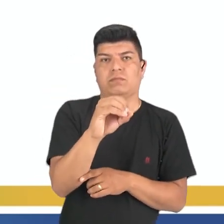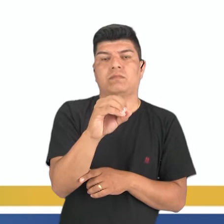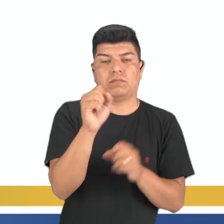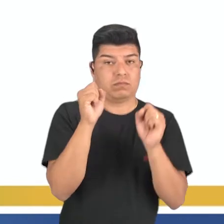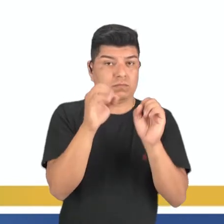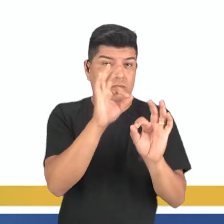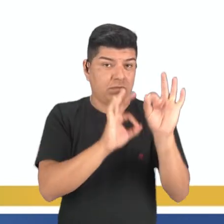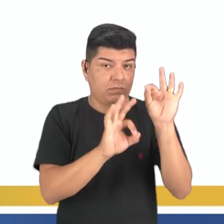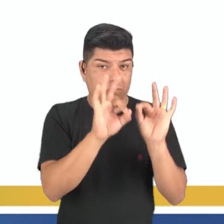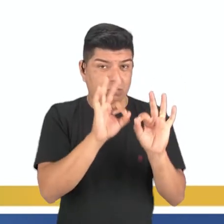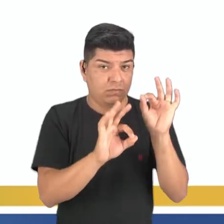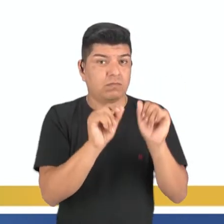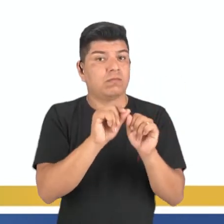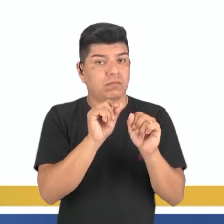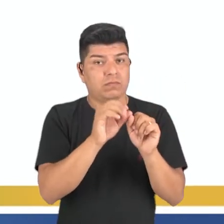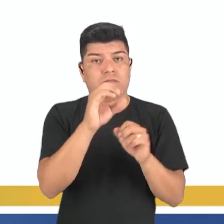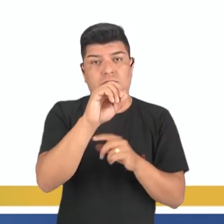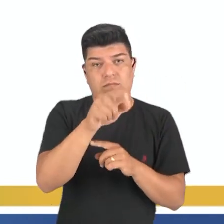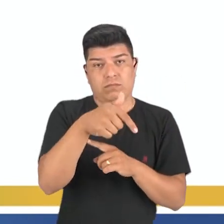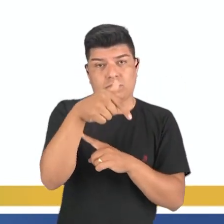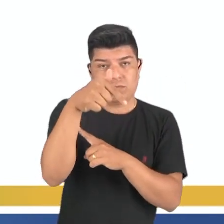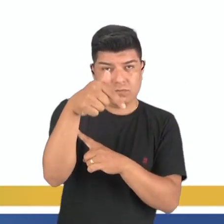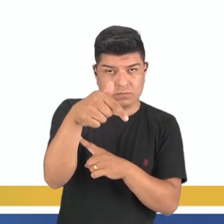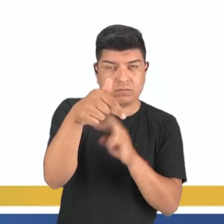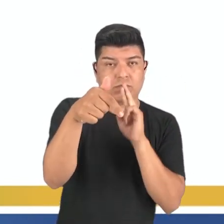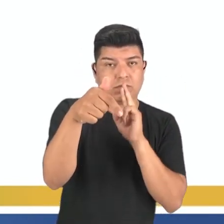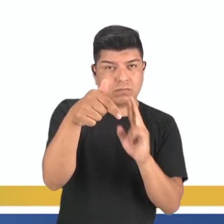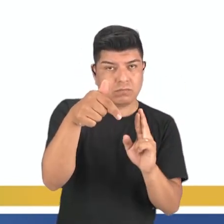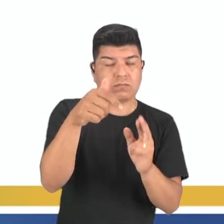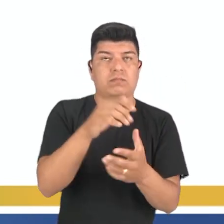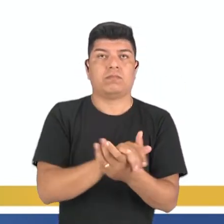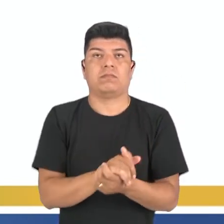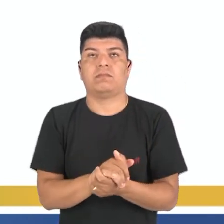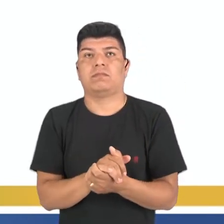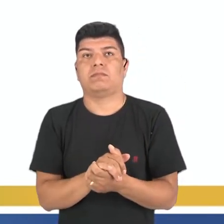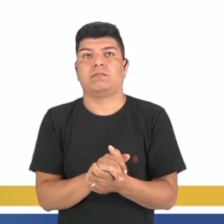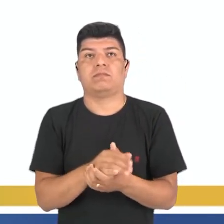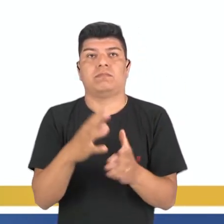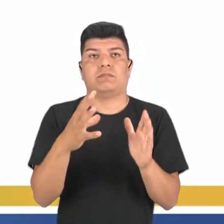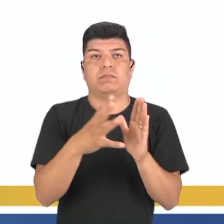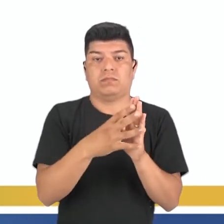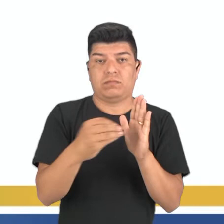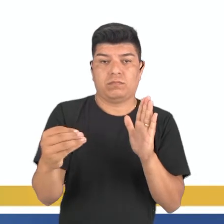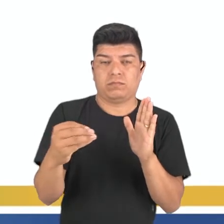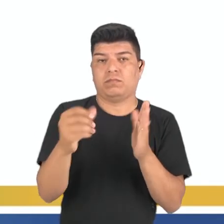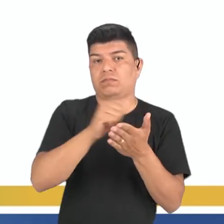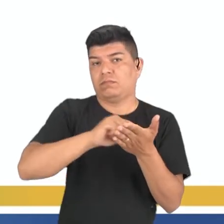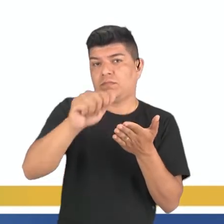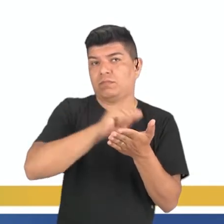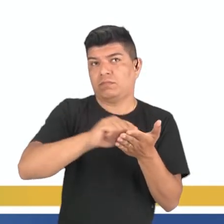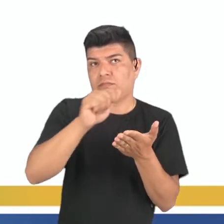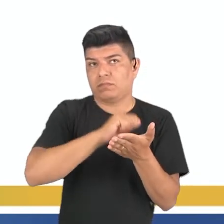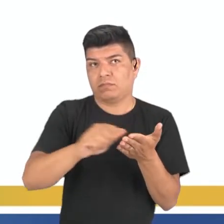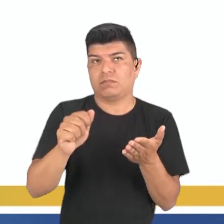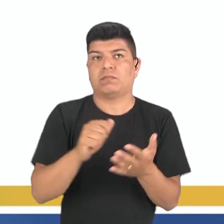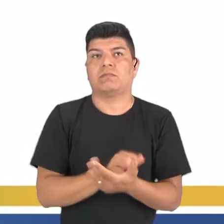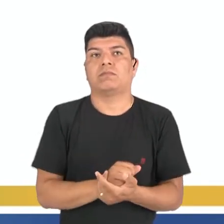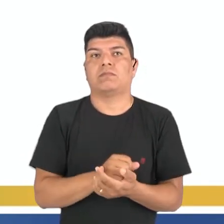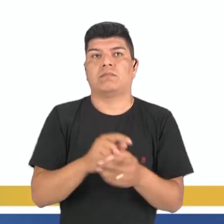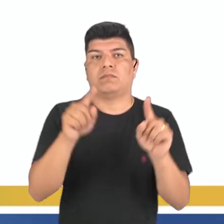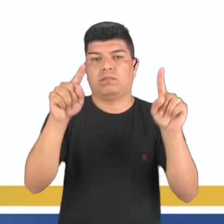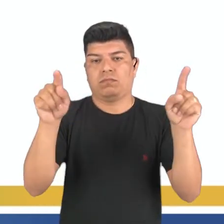pode armar a continha aí e fazer. Dá 0,7. Então eu vou reescrever a minha expressão. Olha como vai